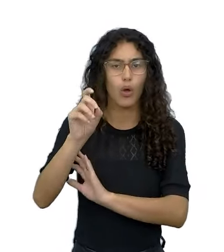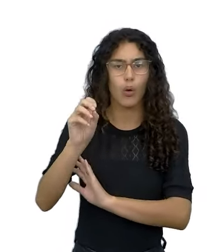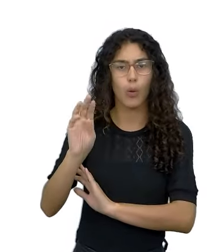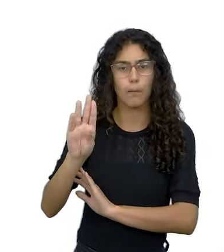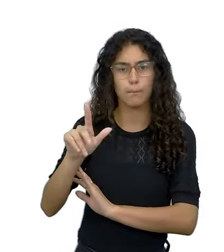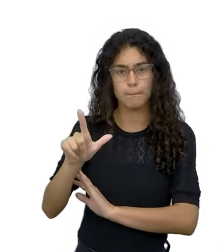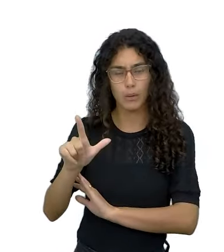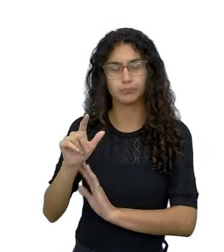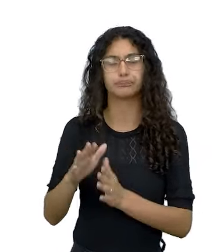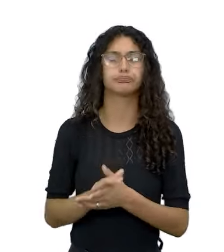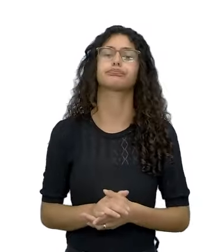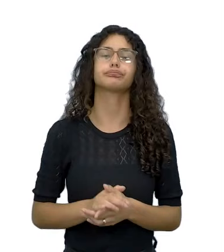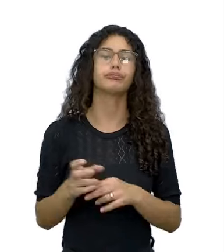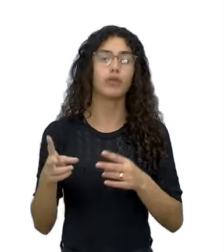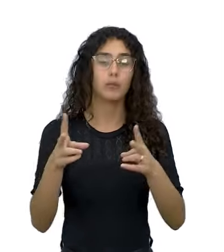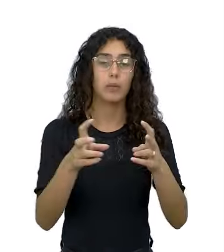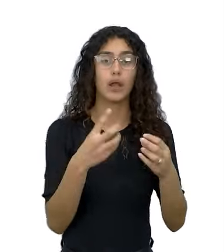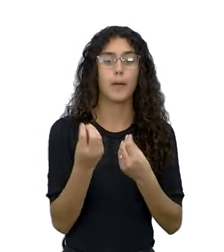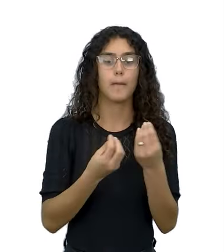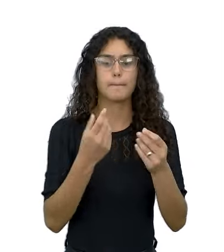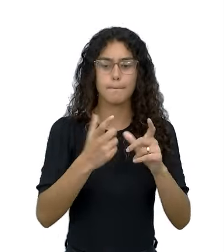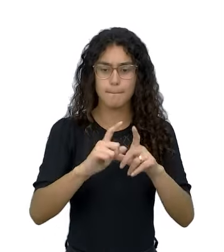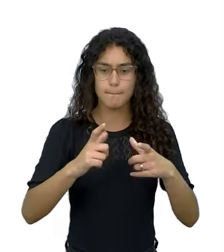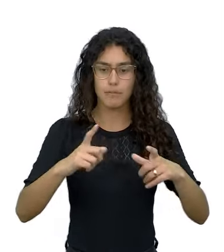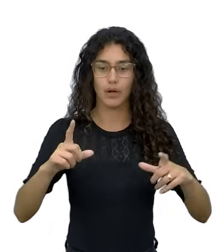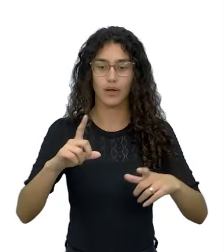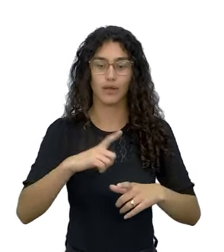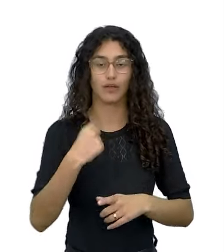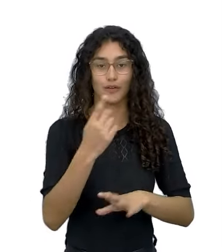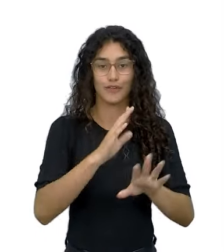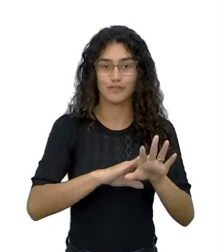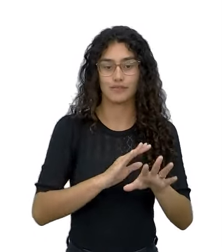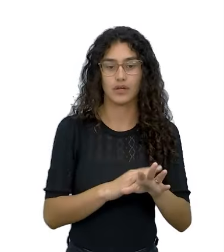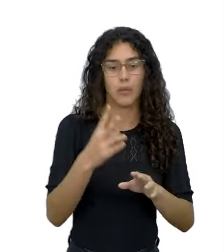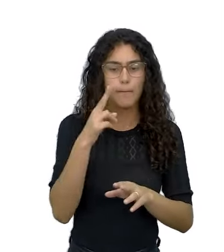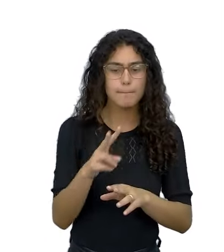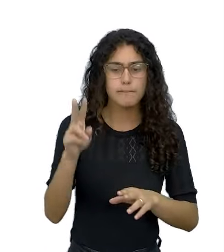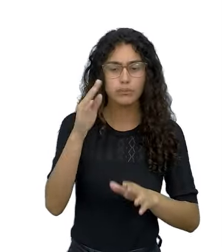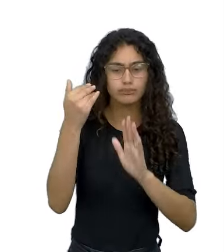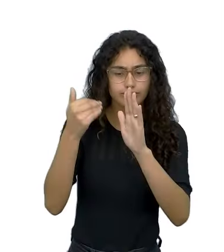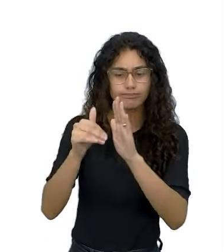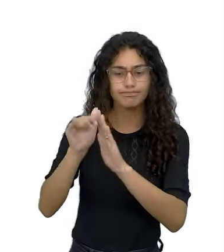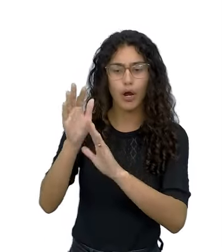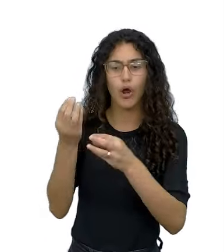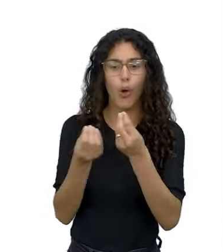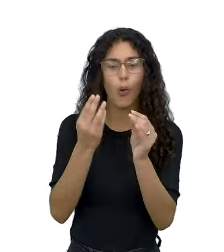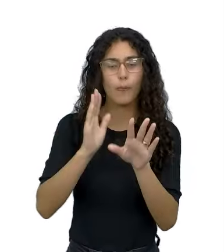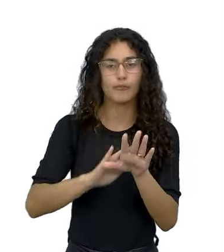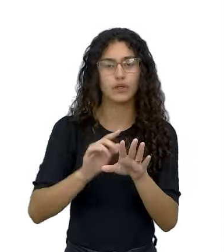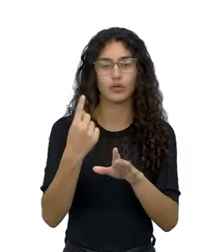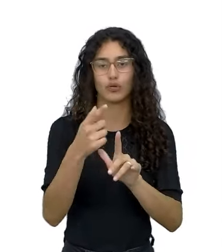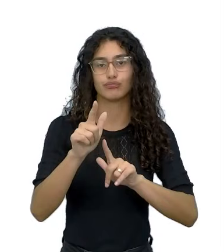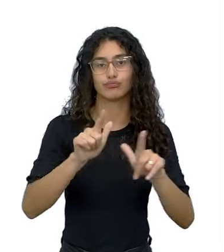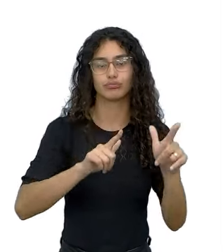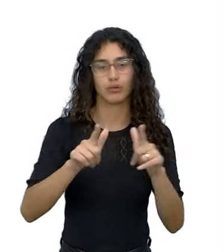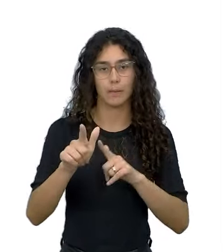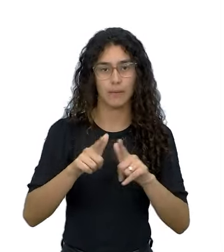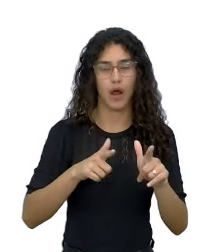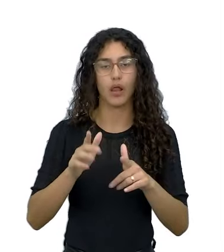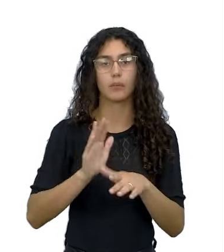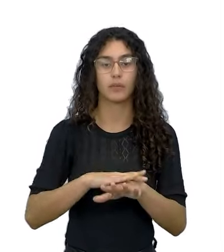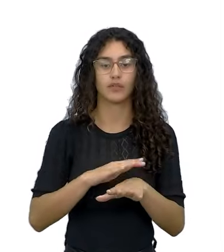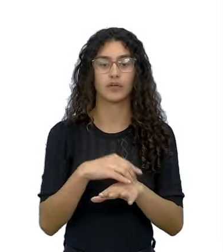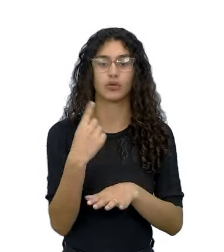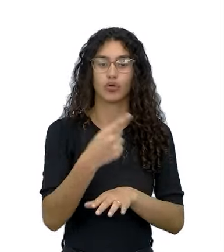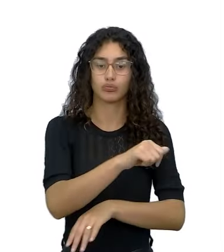os indicadores, né, ele proporciona que a gente possa ter uma visão mais ampla de como realizar o nosso trabalho para fazer